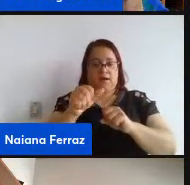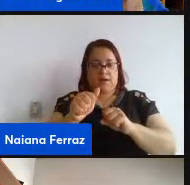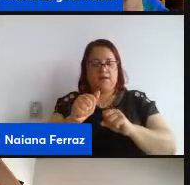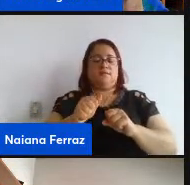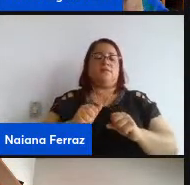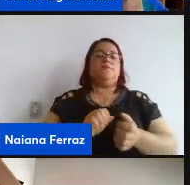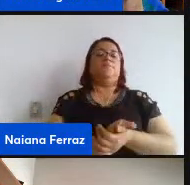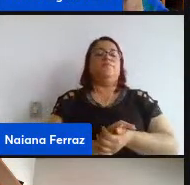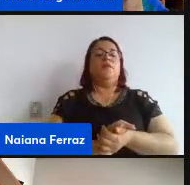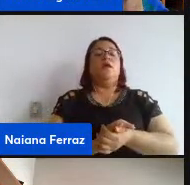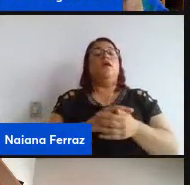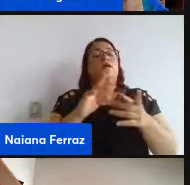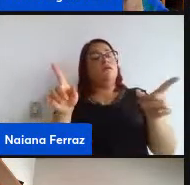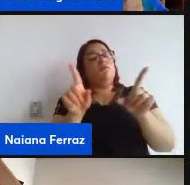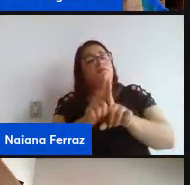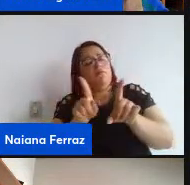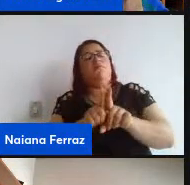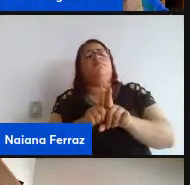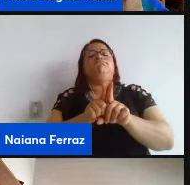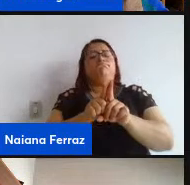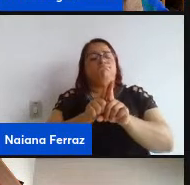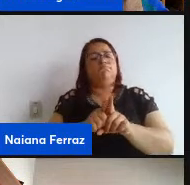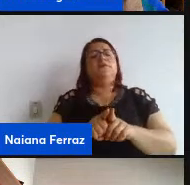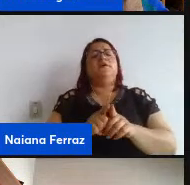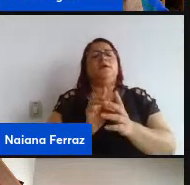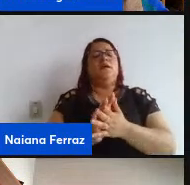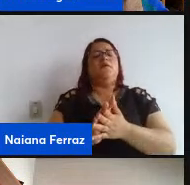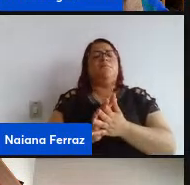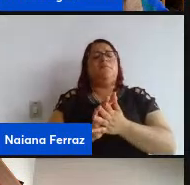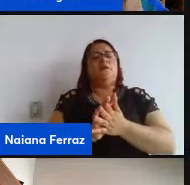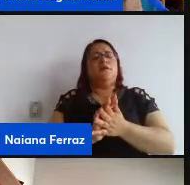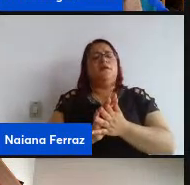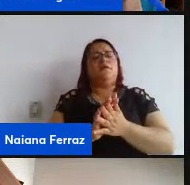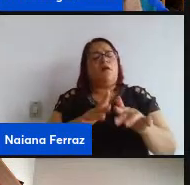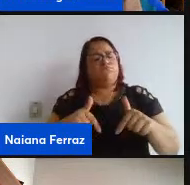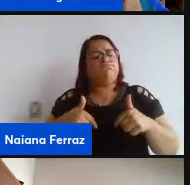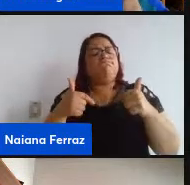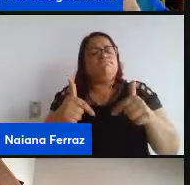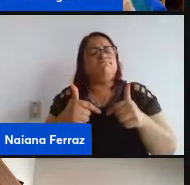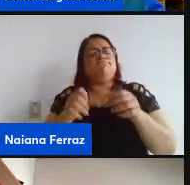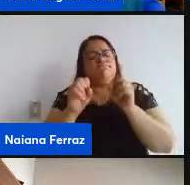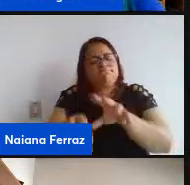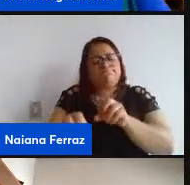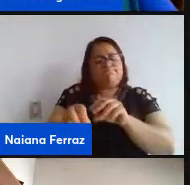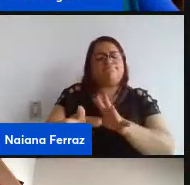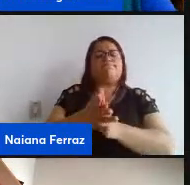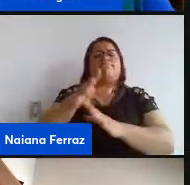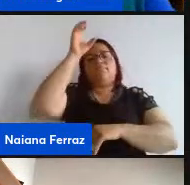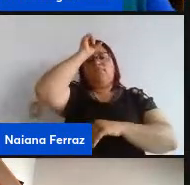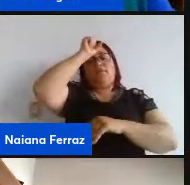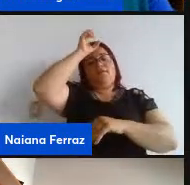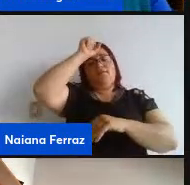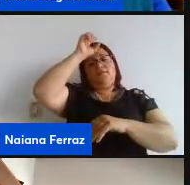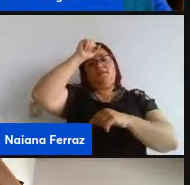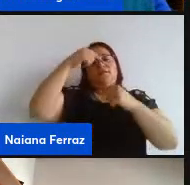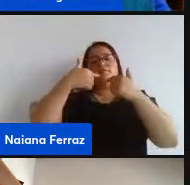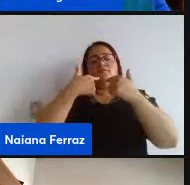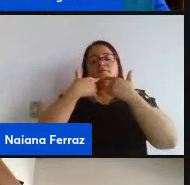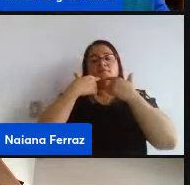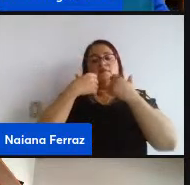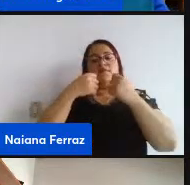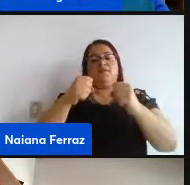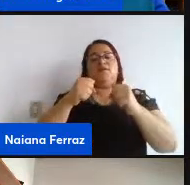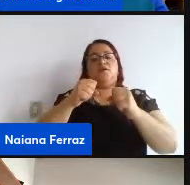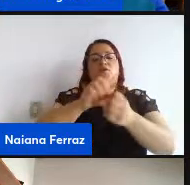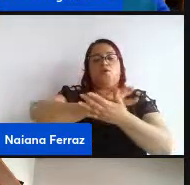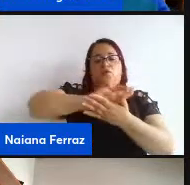que vem se dedicando a essa questão do ensino-aprendizagem de línguas e situando ali também a